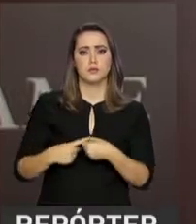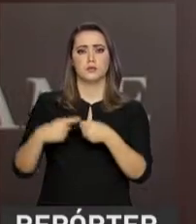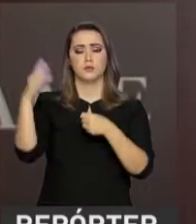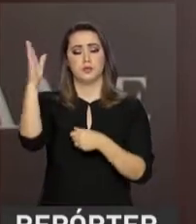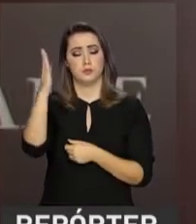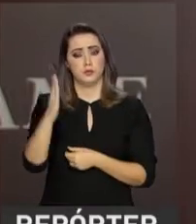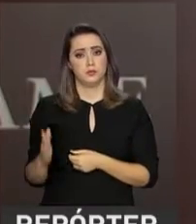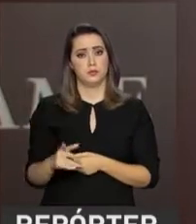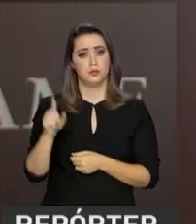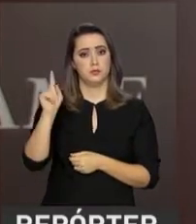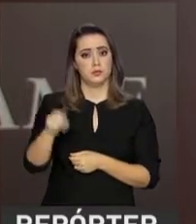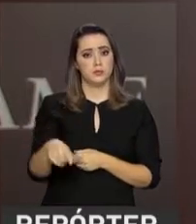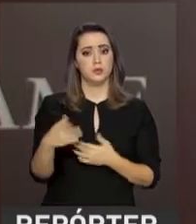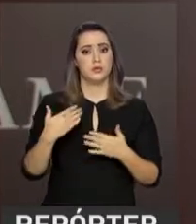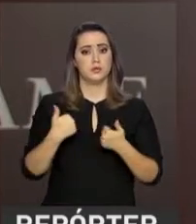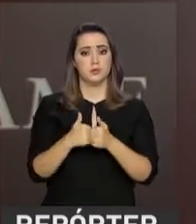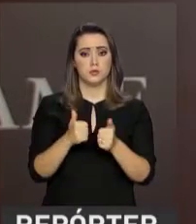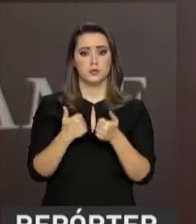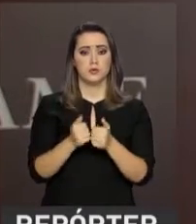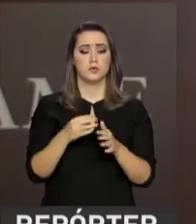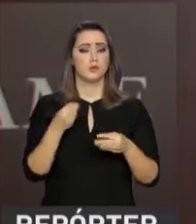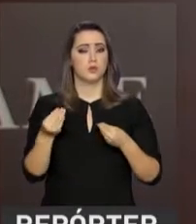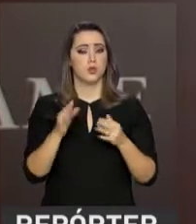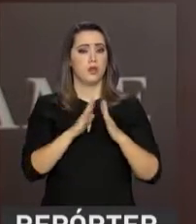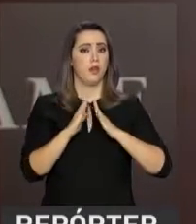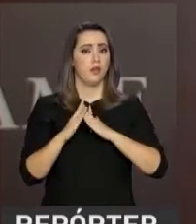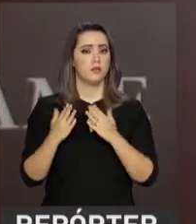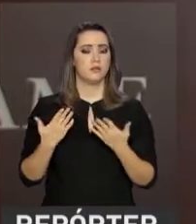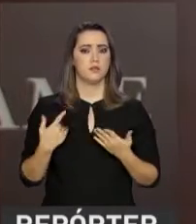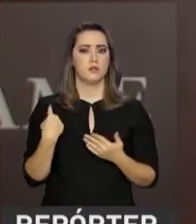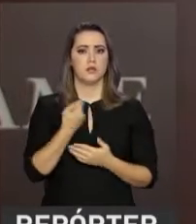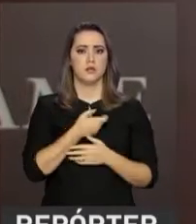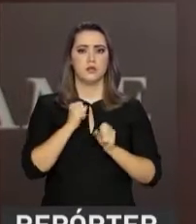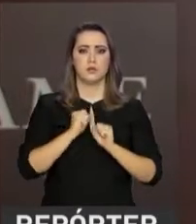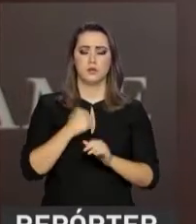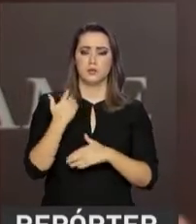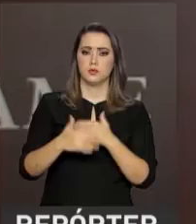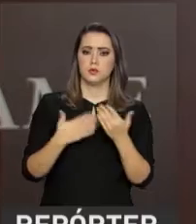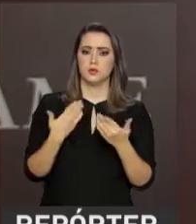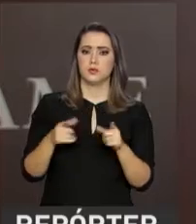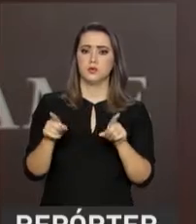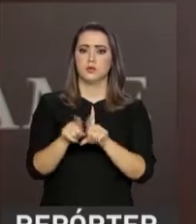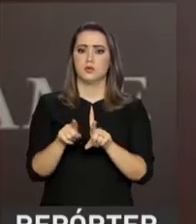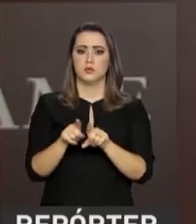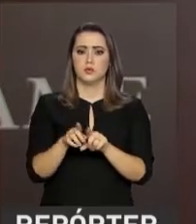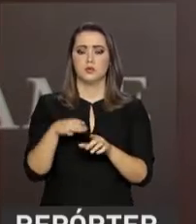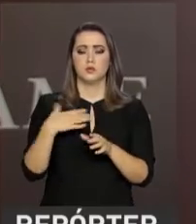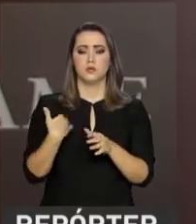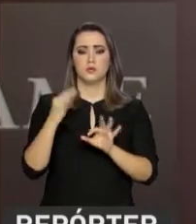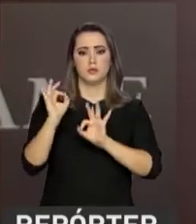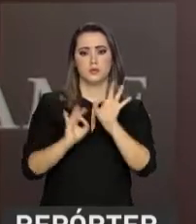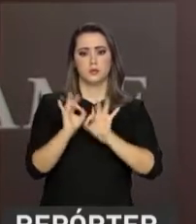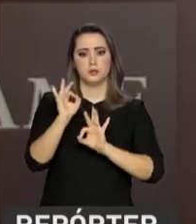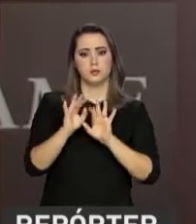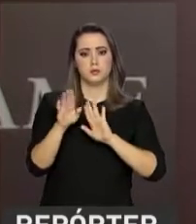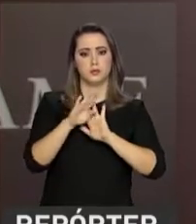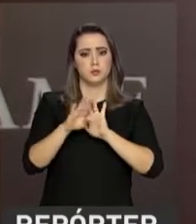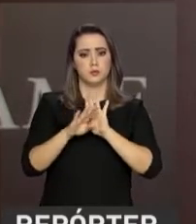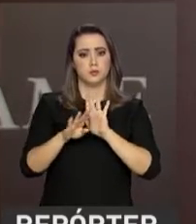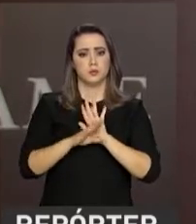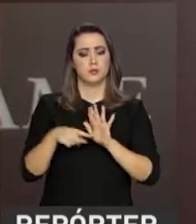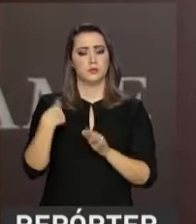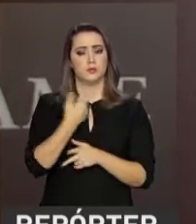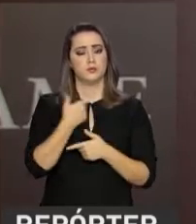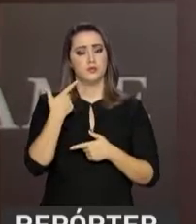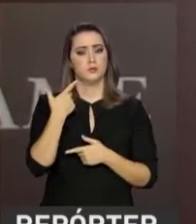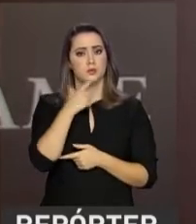é mobilidade, se é saneamento, enfim, habitação, para que nós possamos, inclusive, ajudar na elaboração de planos, projetos, para que